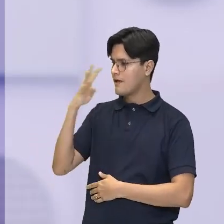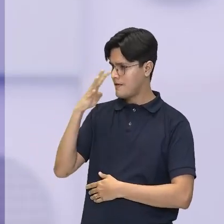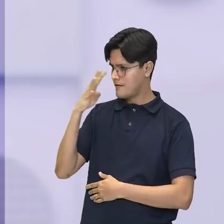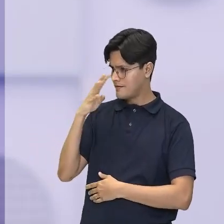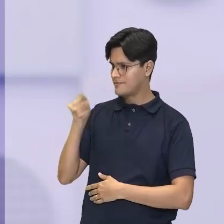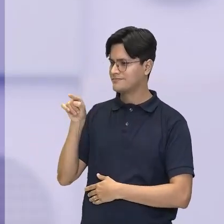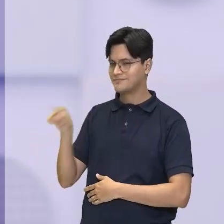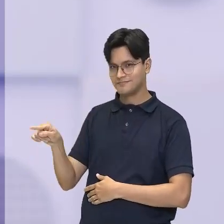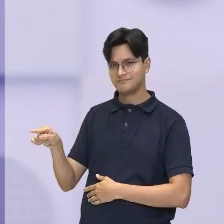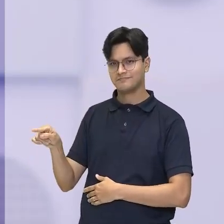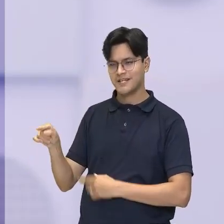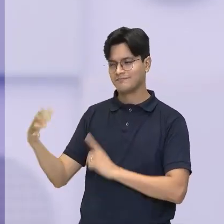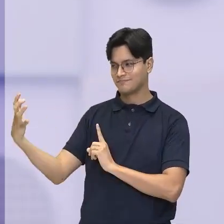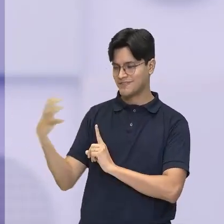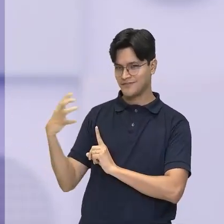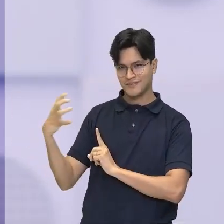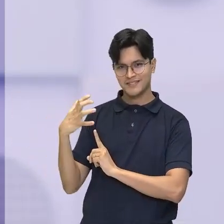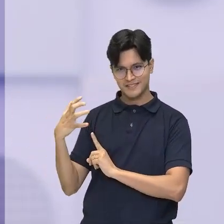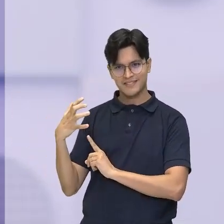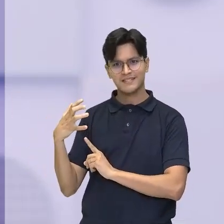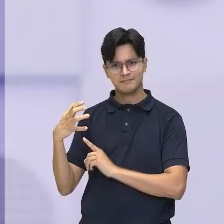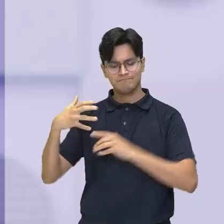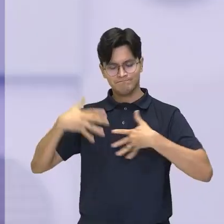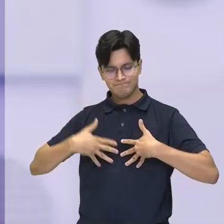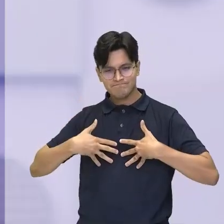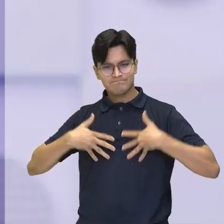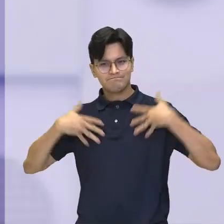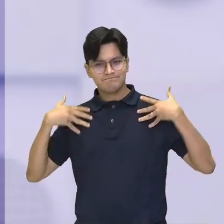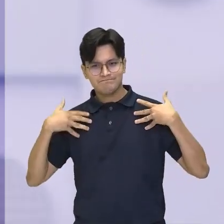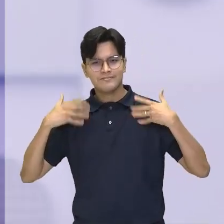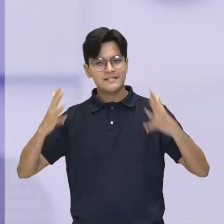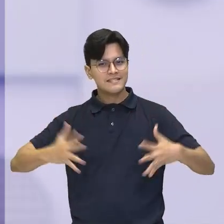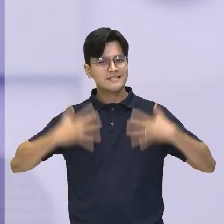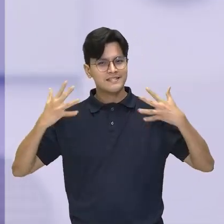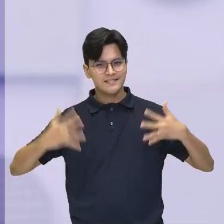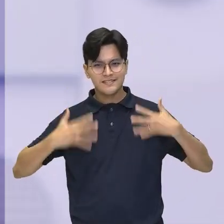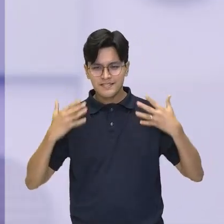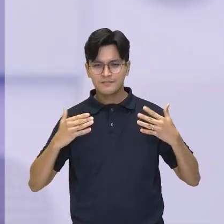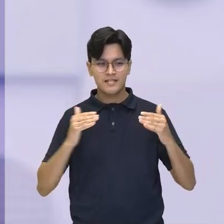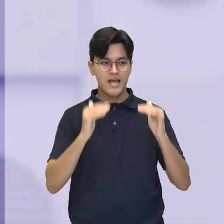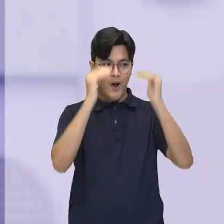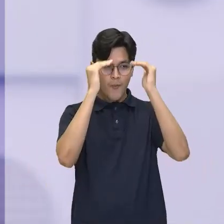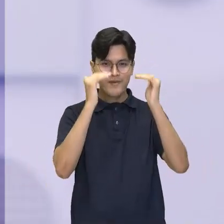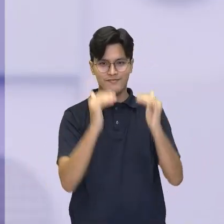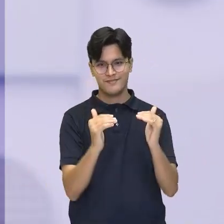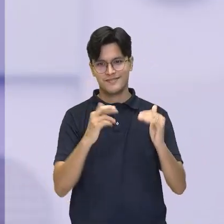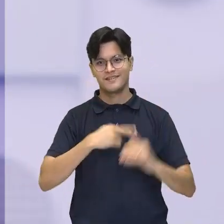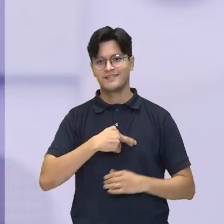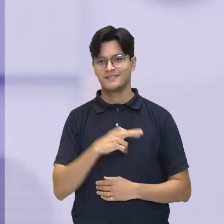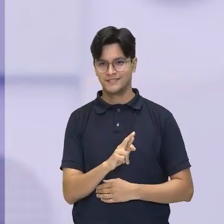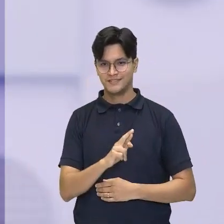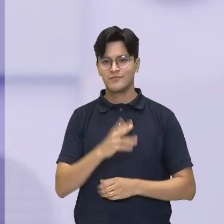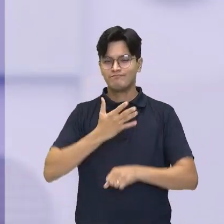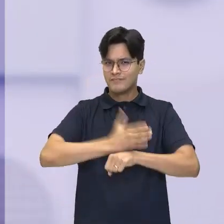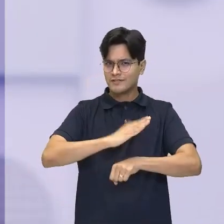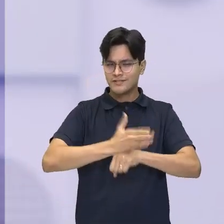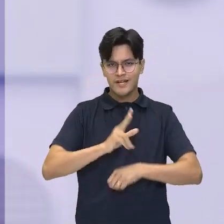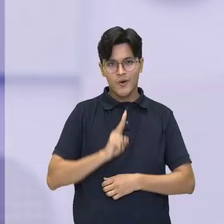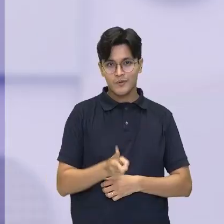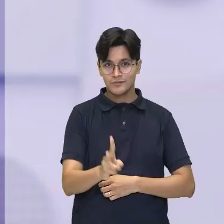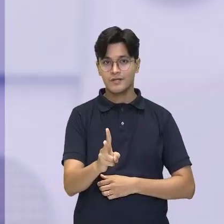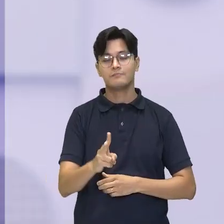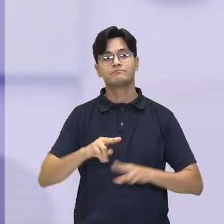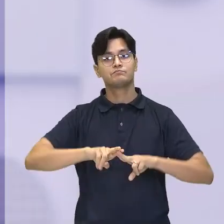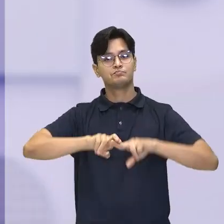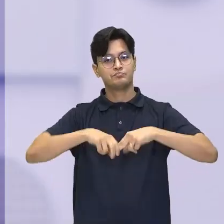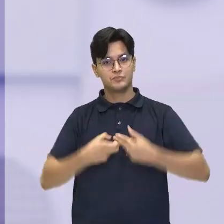religião, eles se inspiram, eles se animam a seguir praticando aquela religião. Por isso que é muito importante